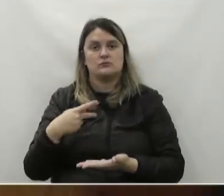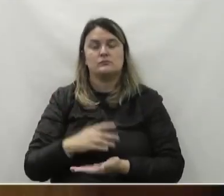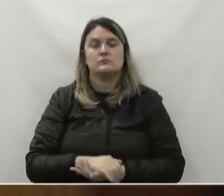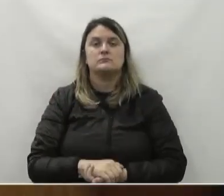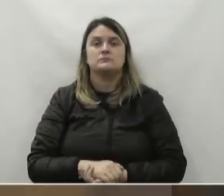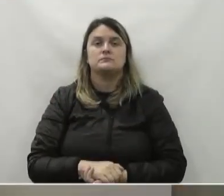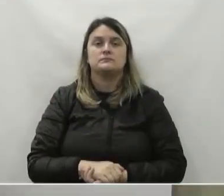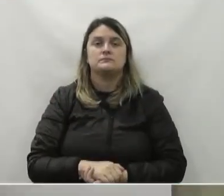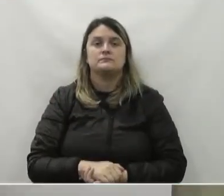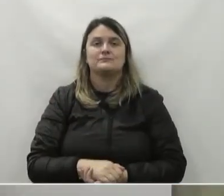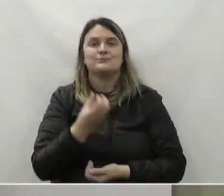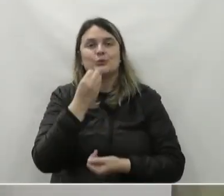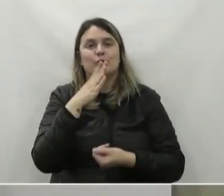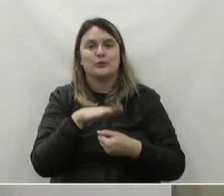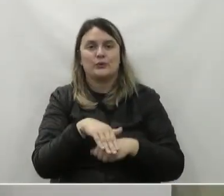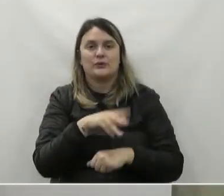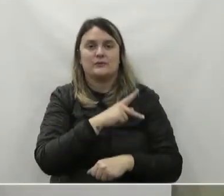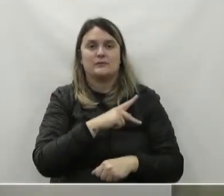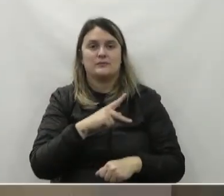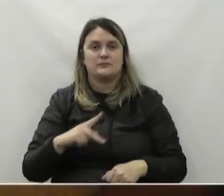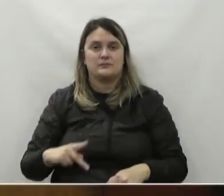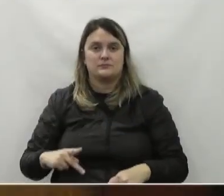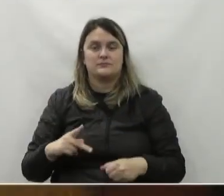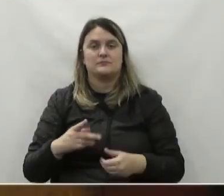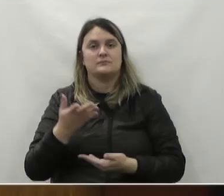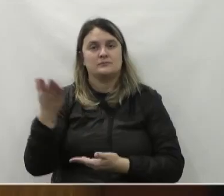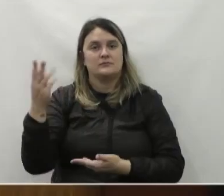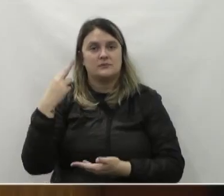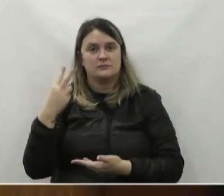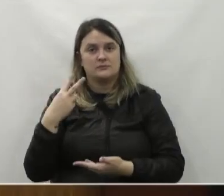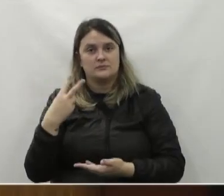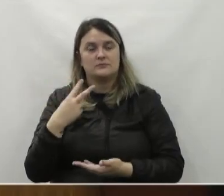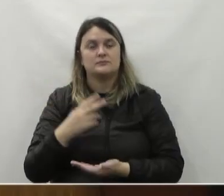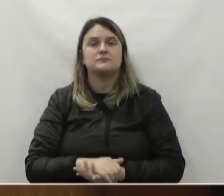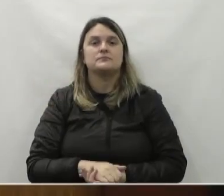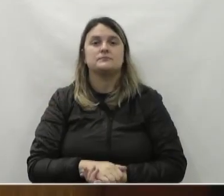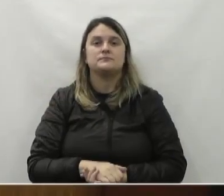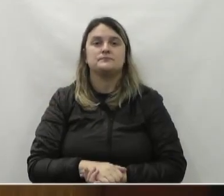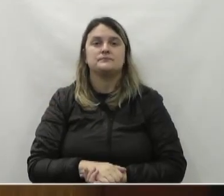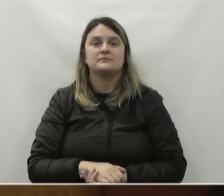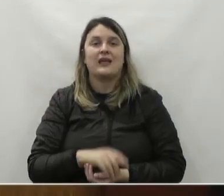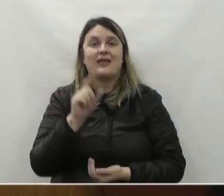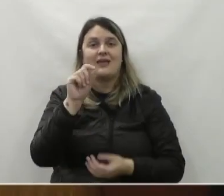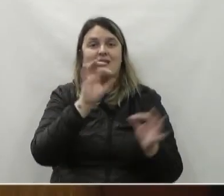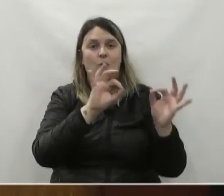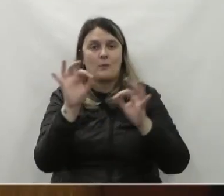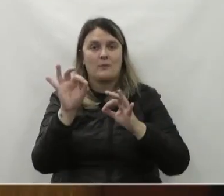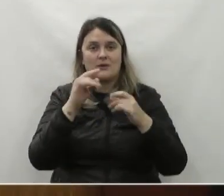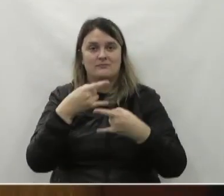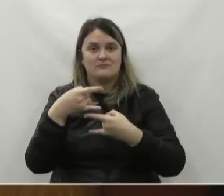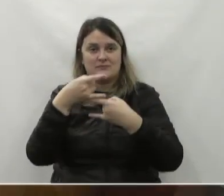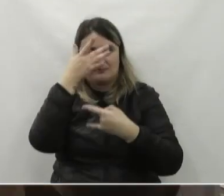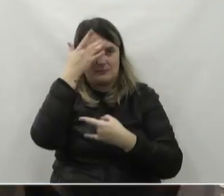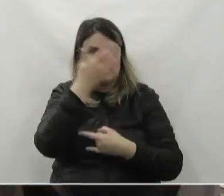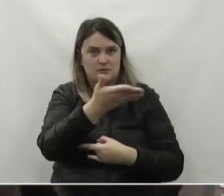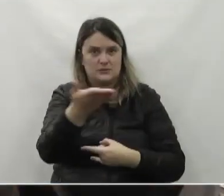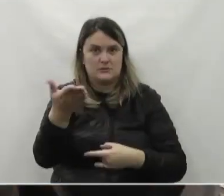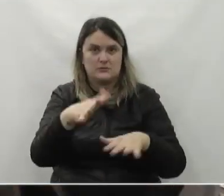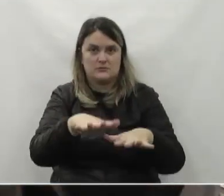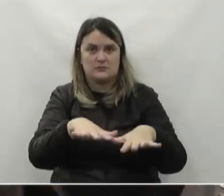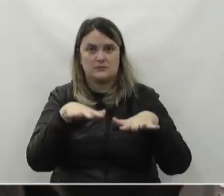Josi. Boa noite, senhor presidente, caros colegas, os que nos assistem de casa e todos